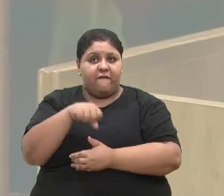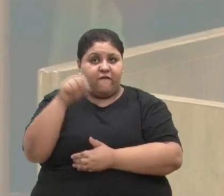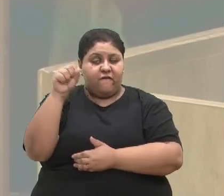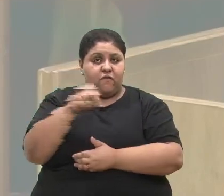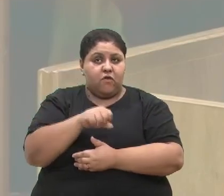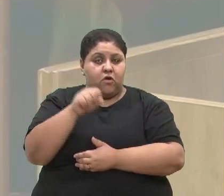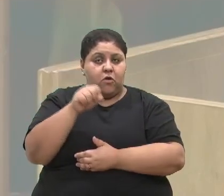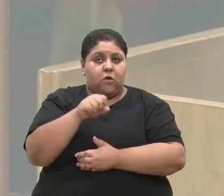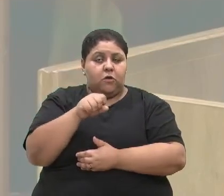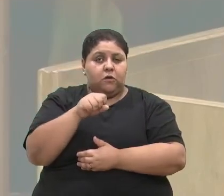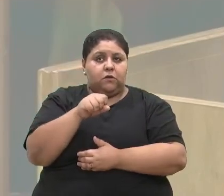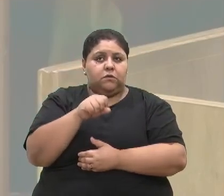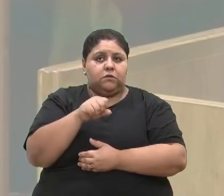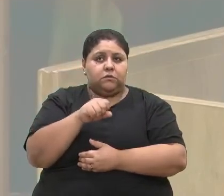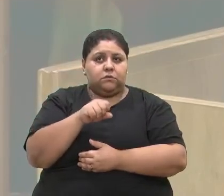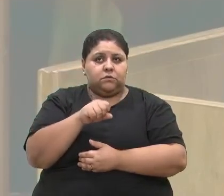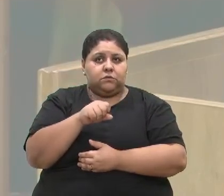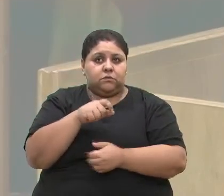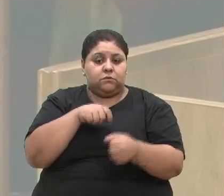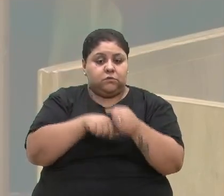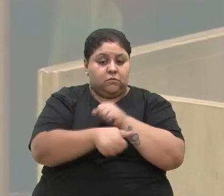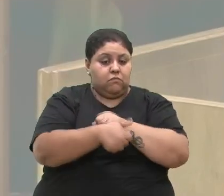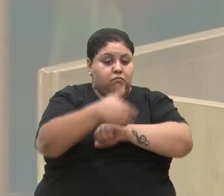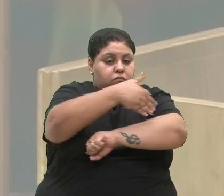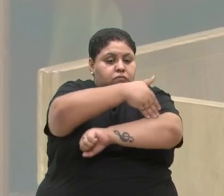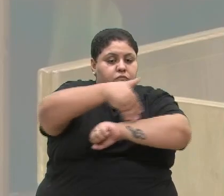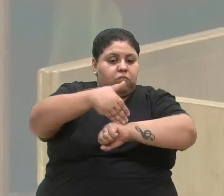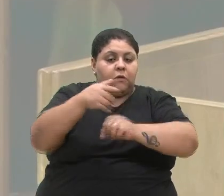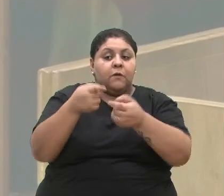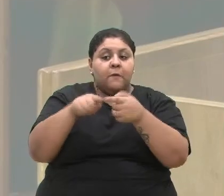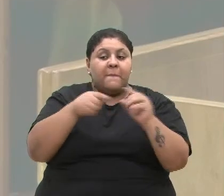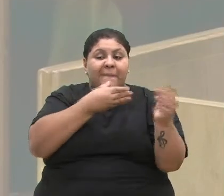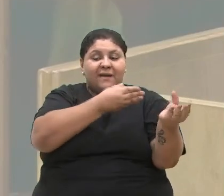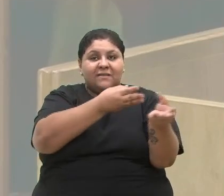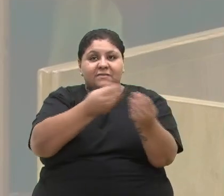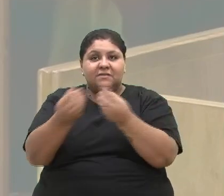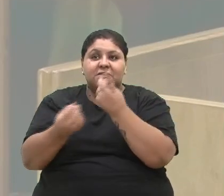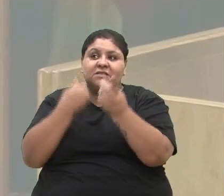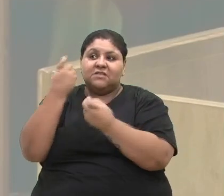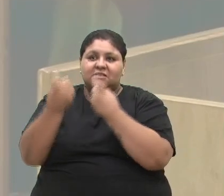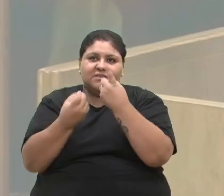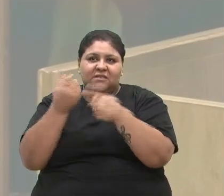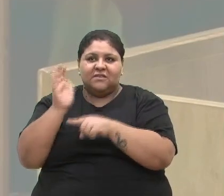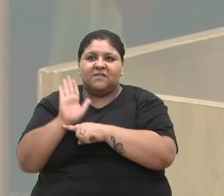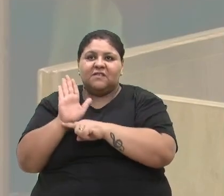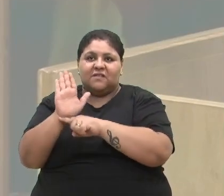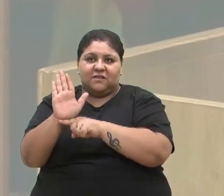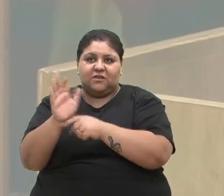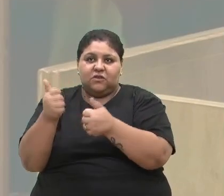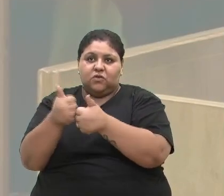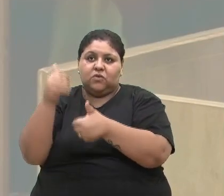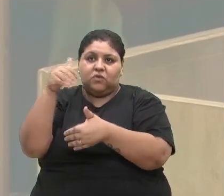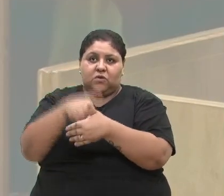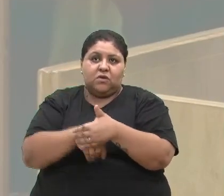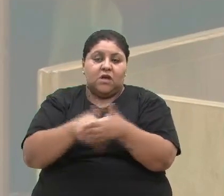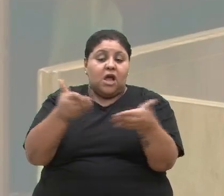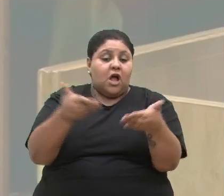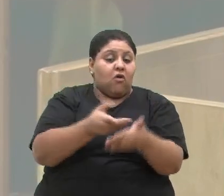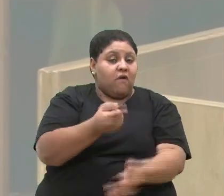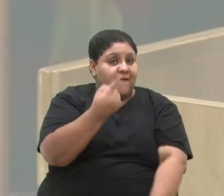favor daqueles investimentos em pavimentação, mas que muitos ou alguns seriam beneficiados através do voto. Agora a gente está vendo